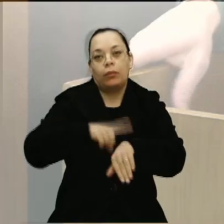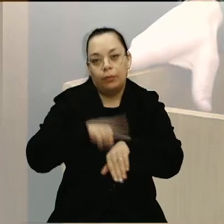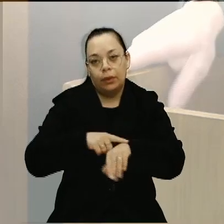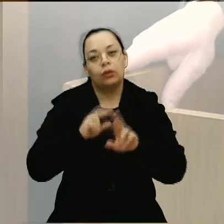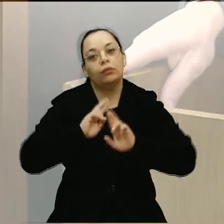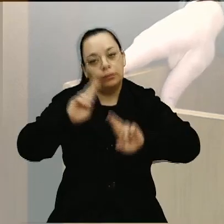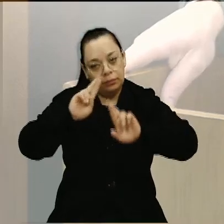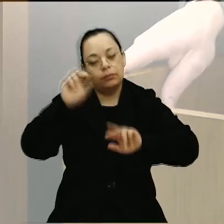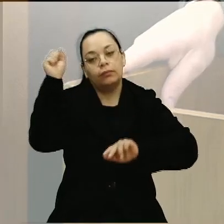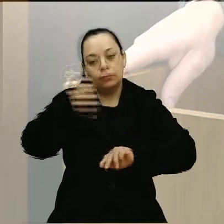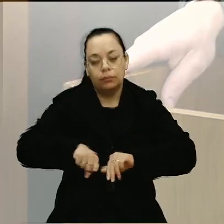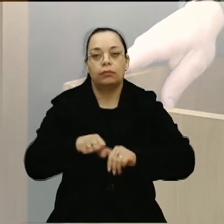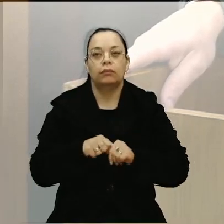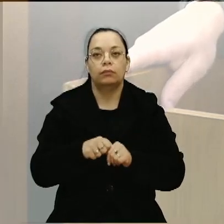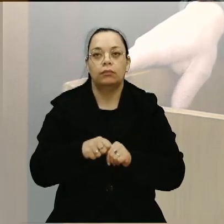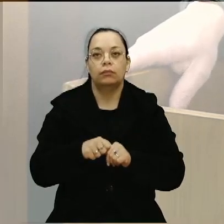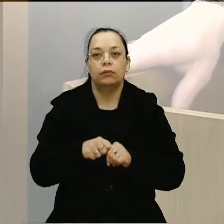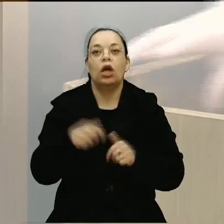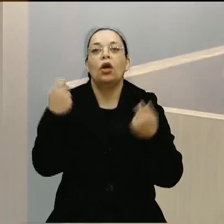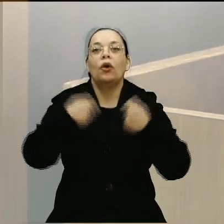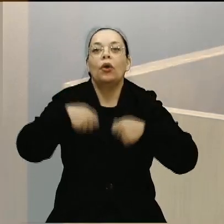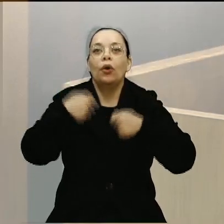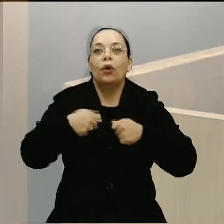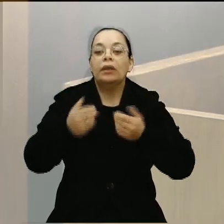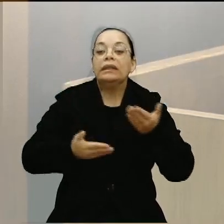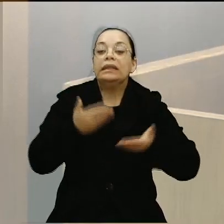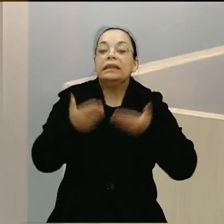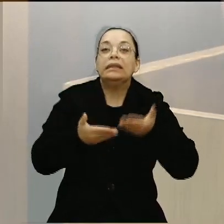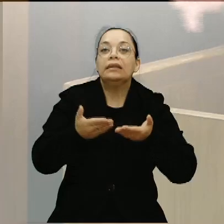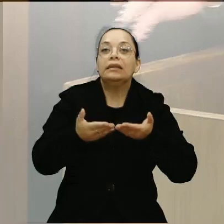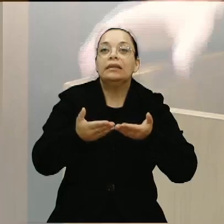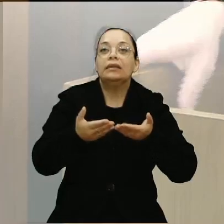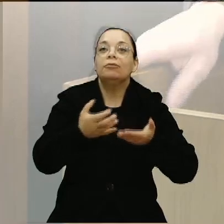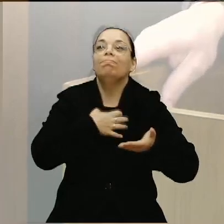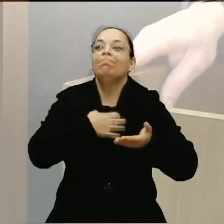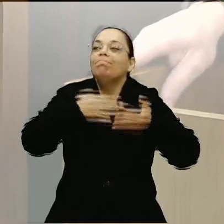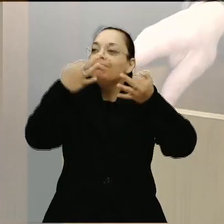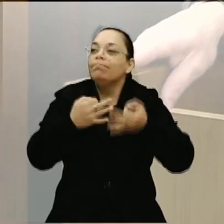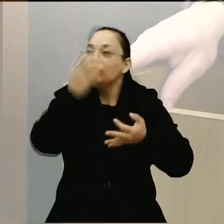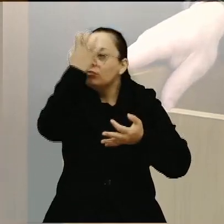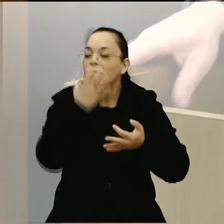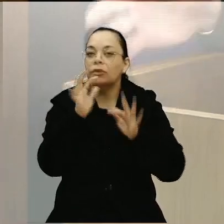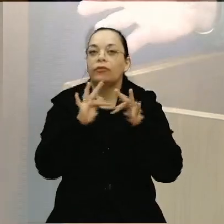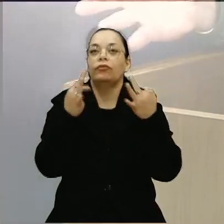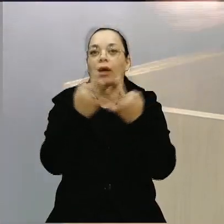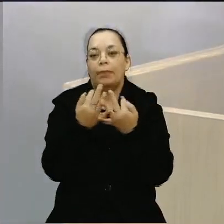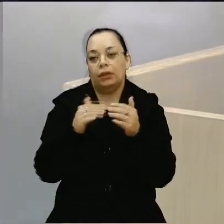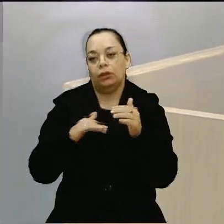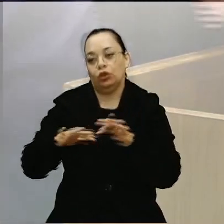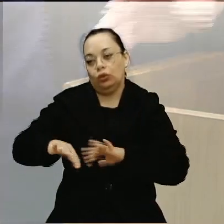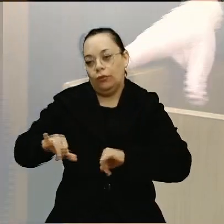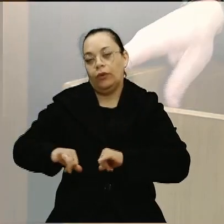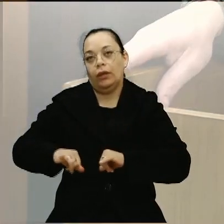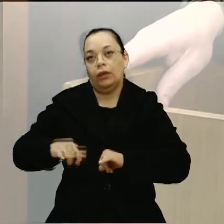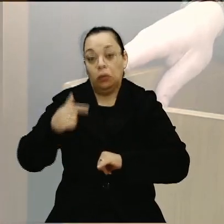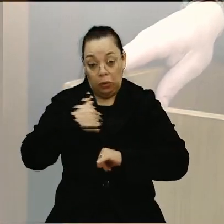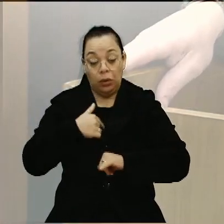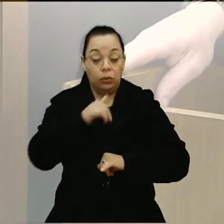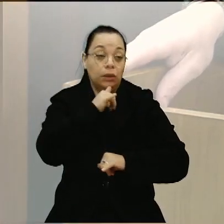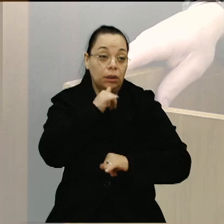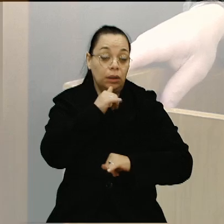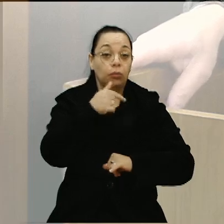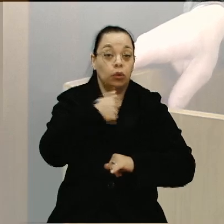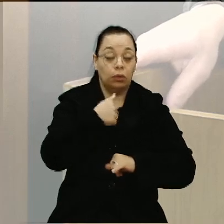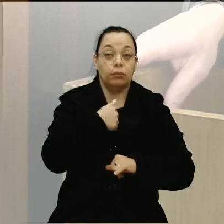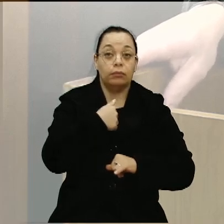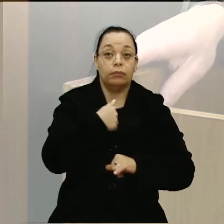espero que sim, A gente precisa atender de forma séria as famílias que foram atingidas. Eu mesmo sou um exemplo. Eu